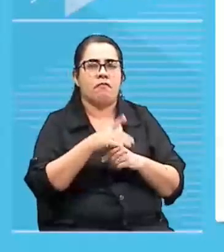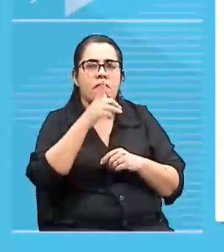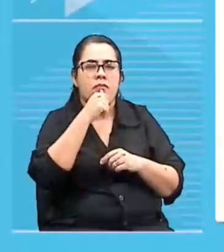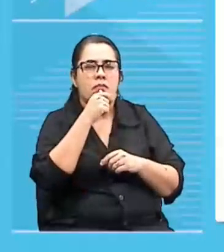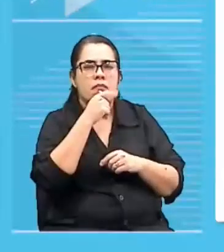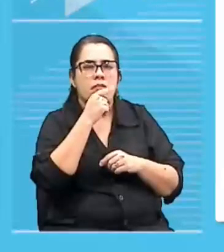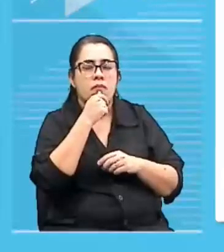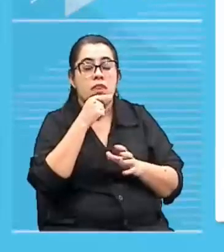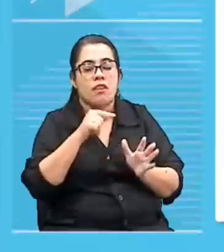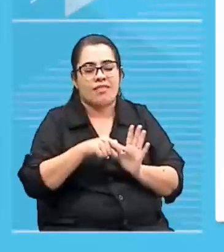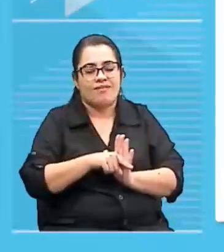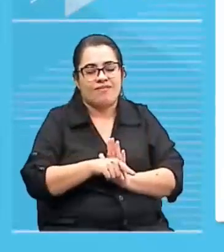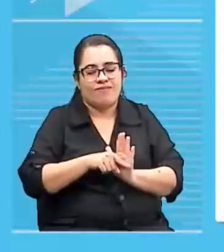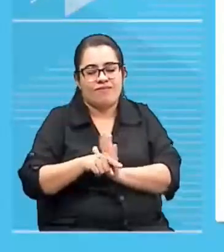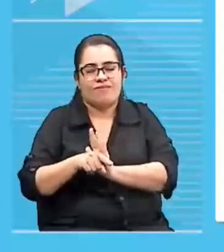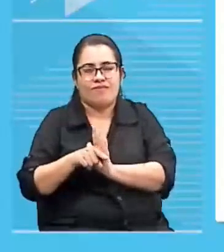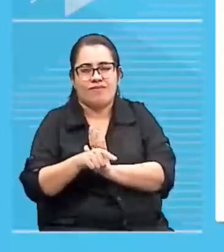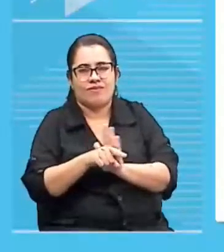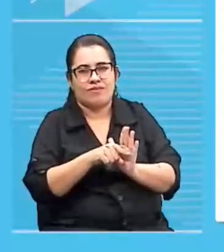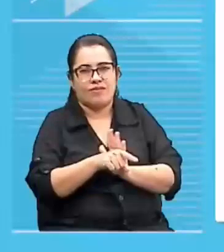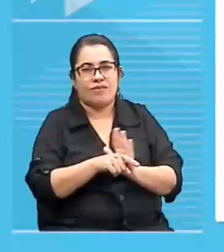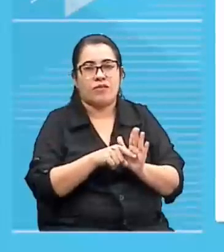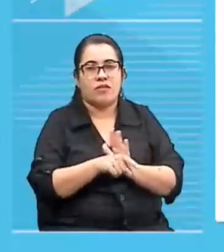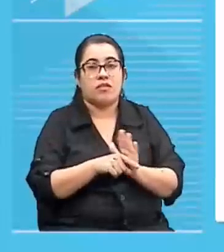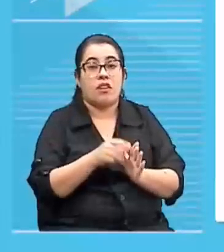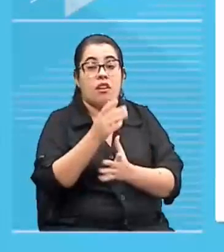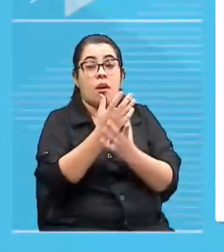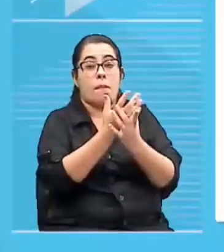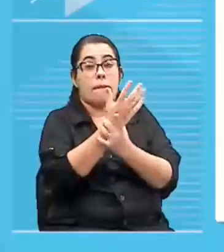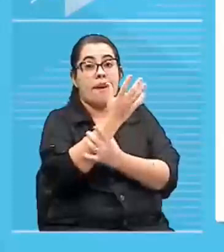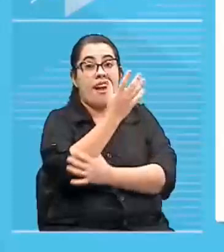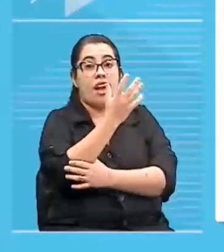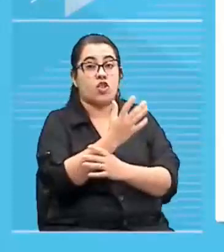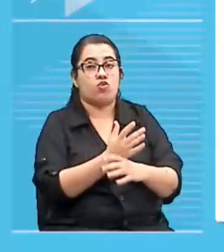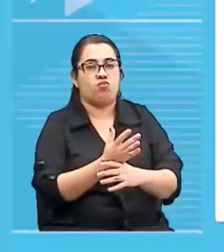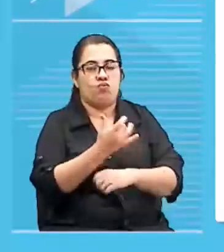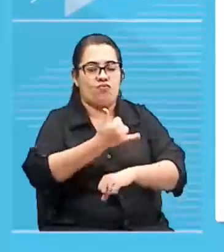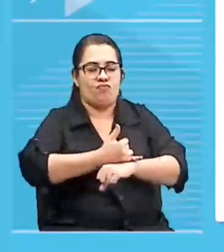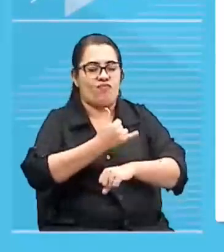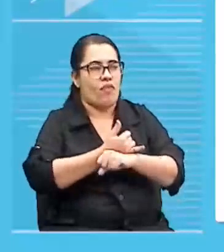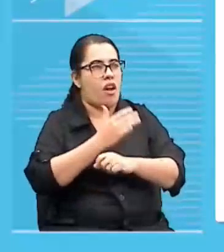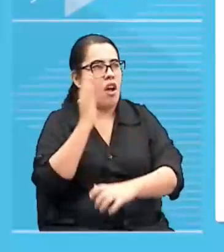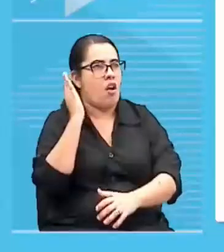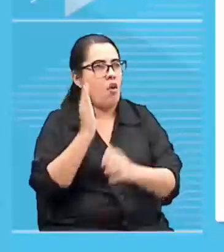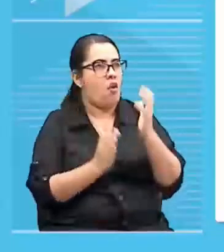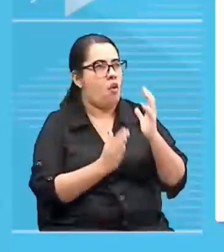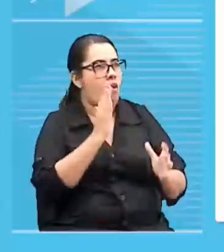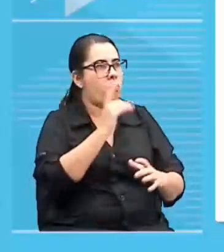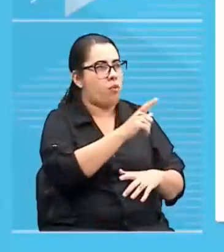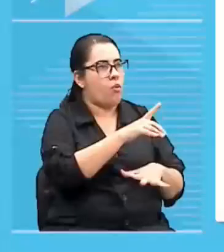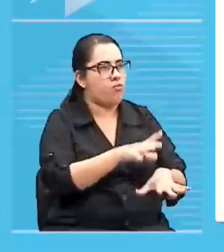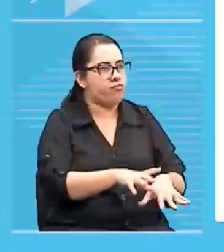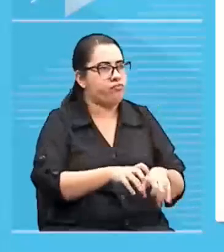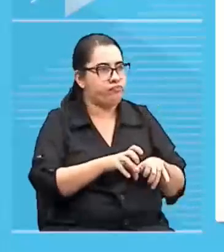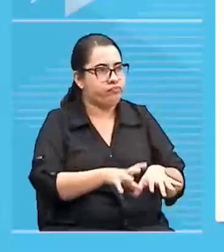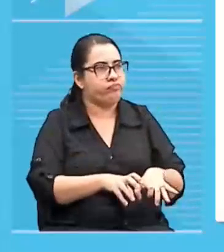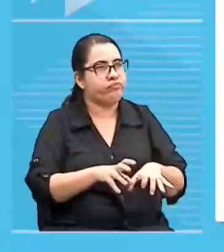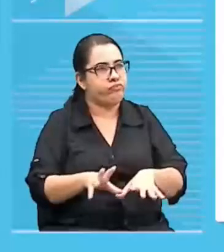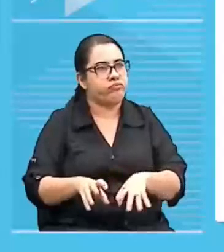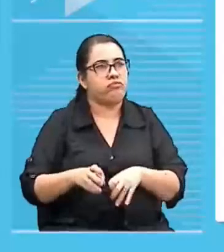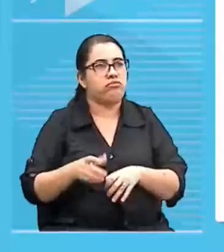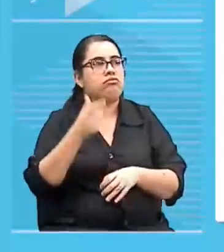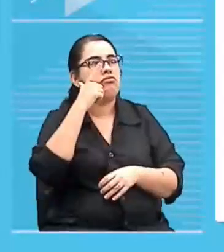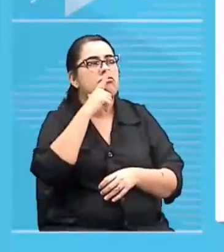água com o seu braço robótico, certo? Então, turma, aqui nós temos um robô